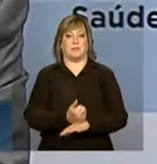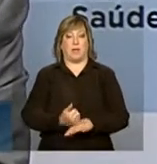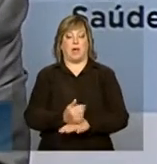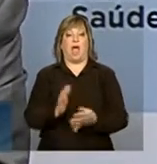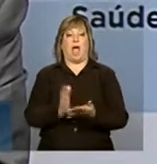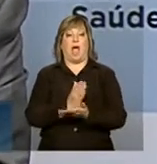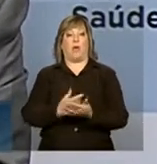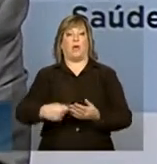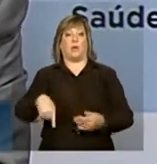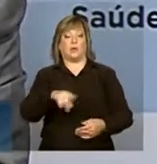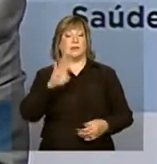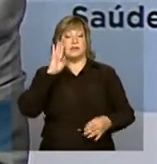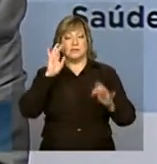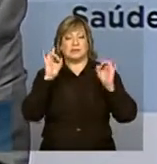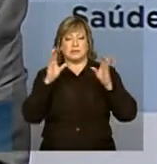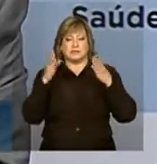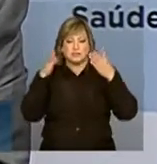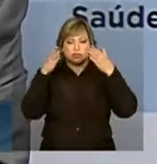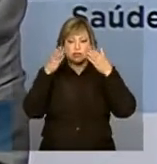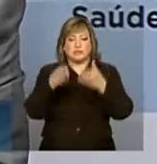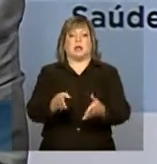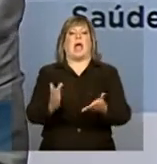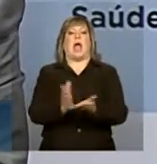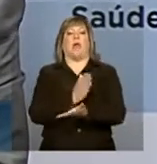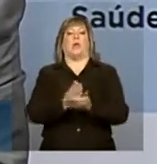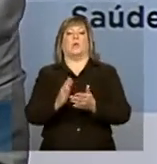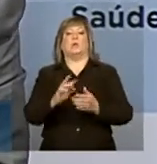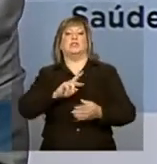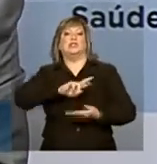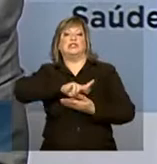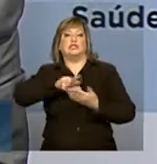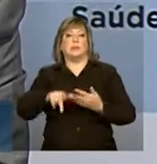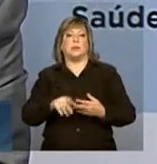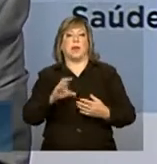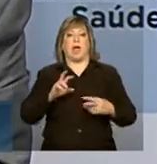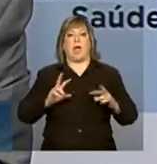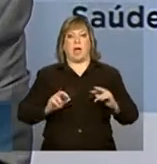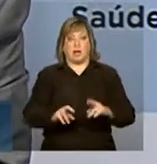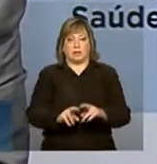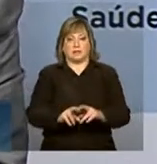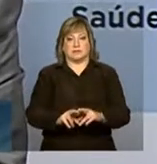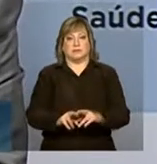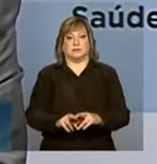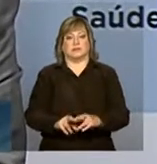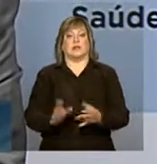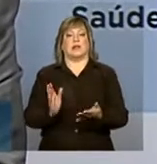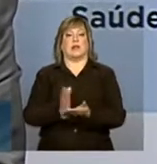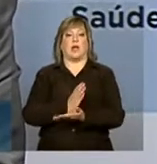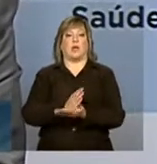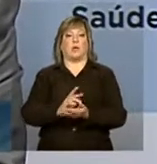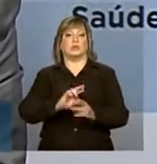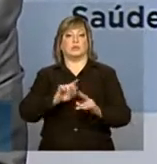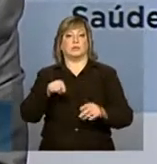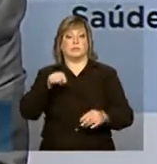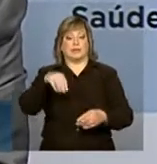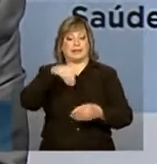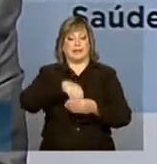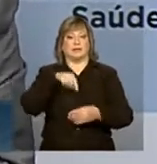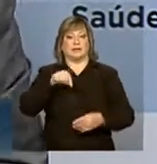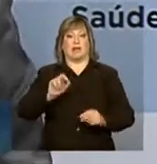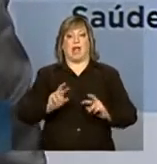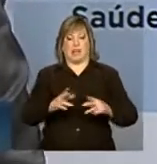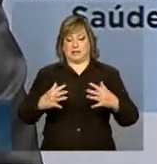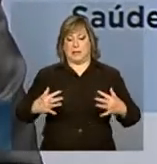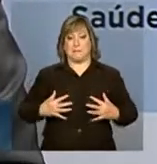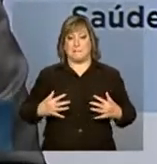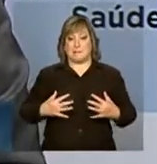são extremamente direcionados a alguns tipos de câncer, alguns tipos de receptores dentro daquele tipo do câncer, como o câncer de